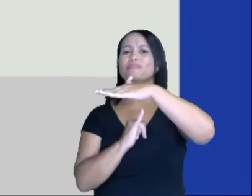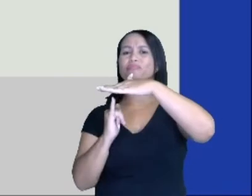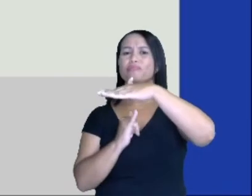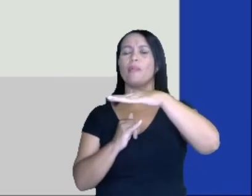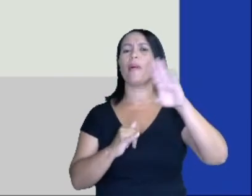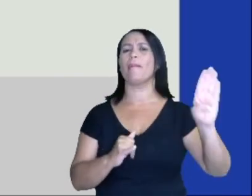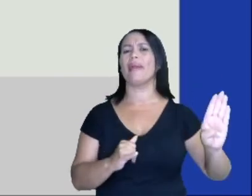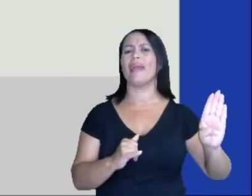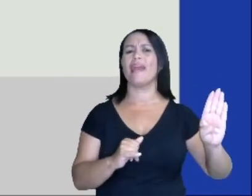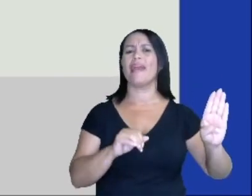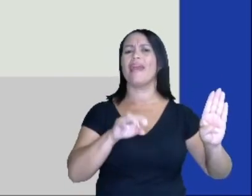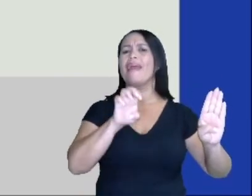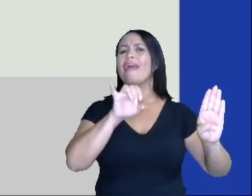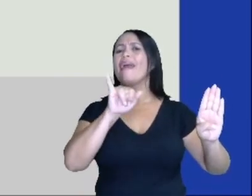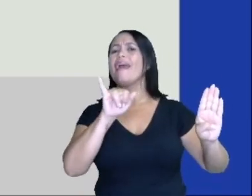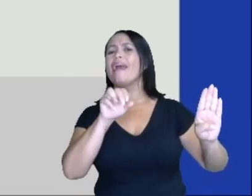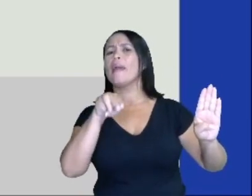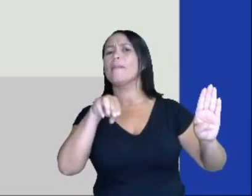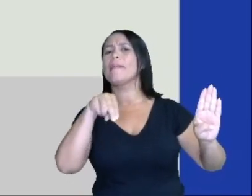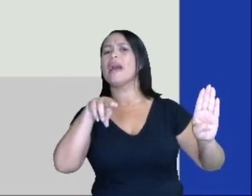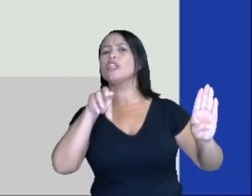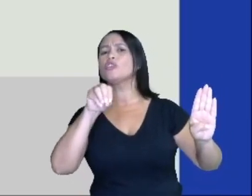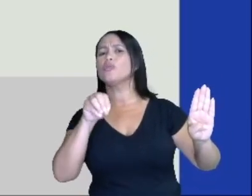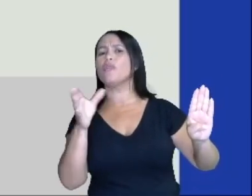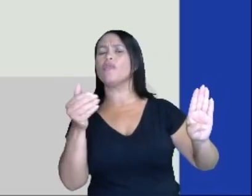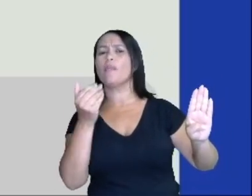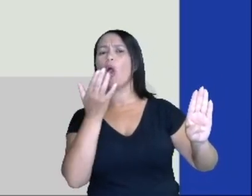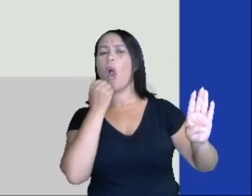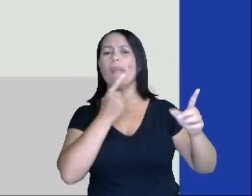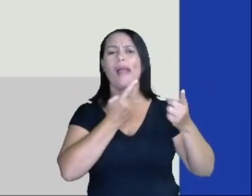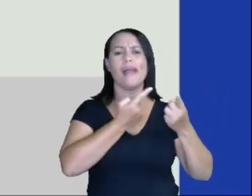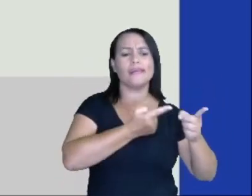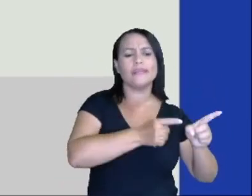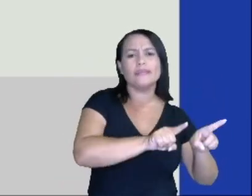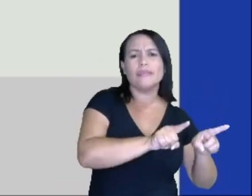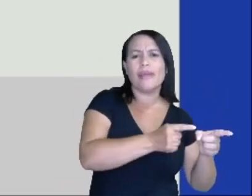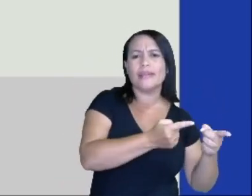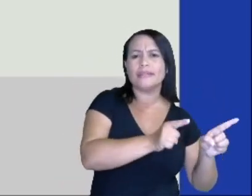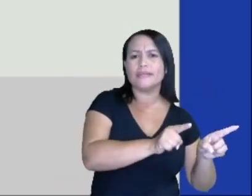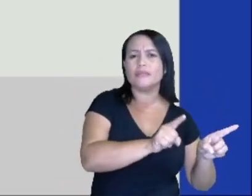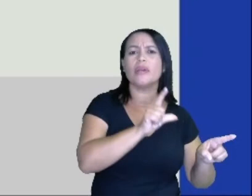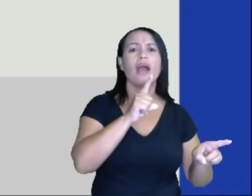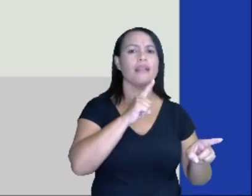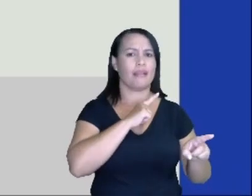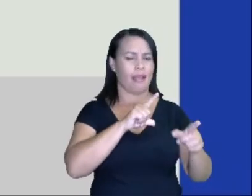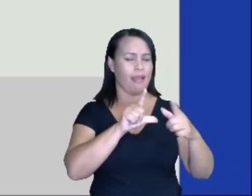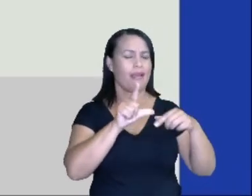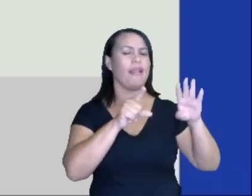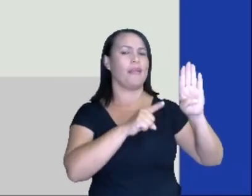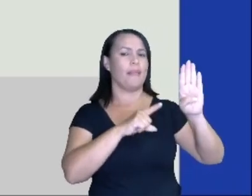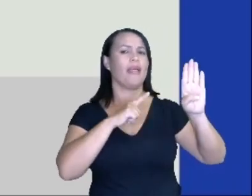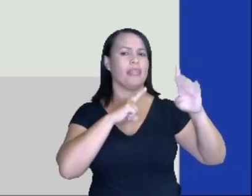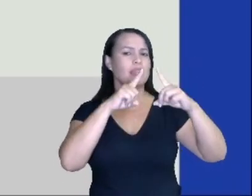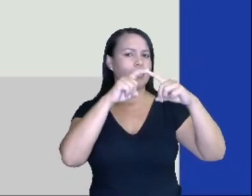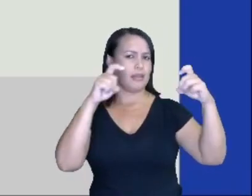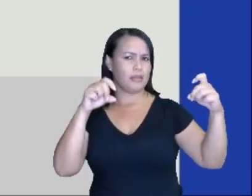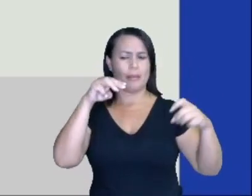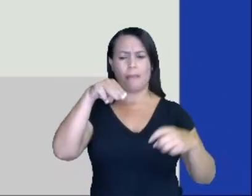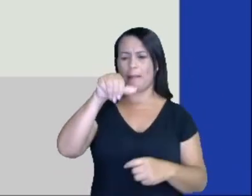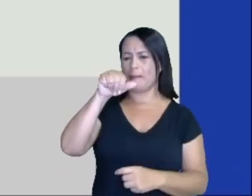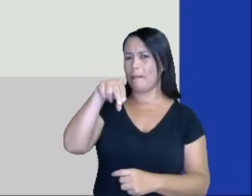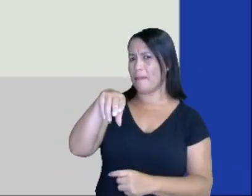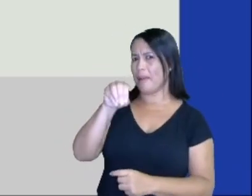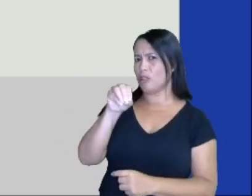Ei, mano, vamos comer espetinho? Percebam que a letra B, ela também tem gírias.